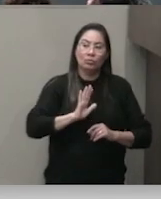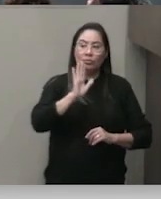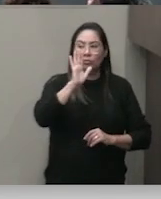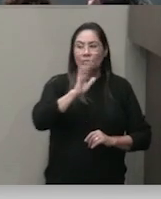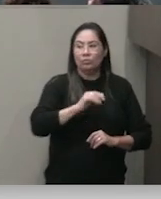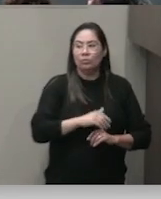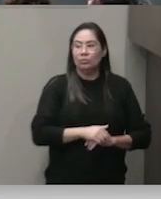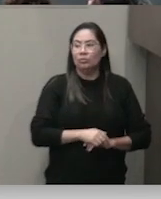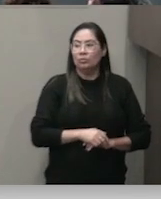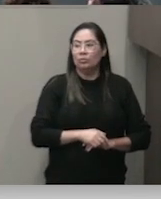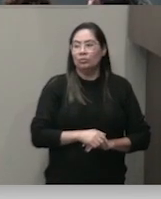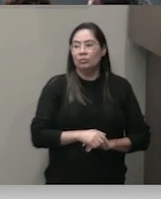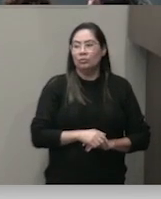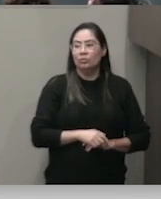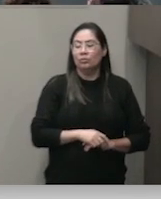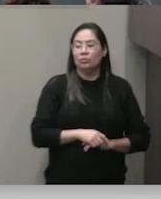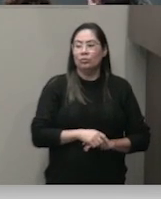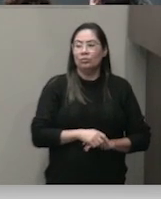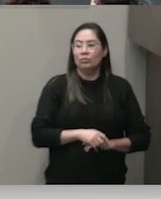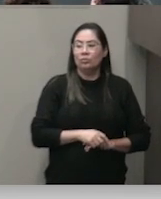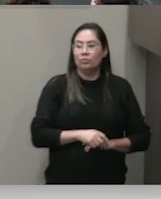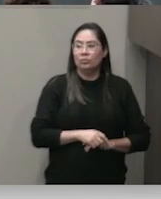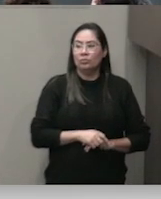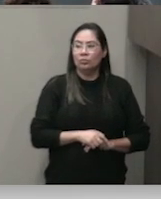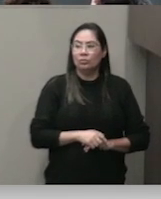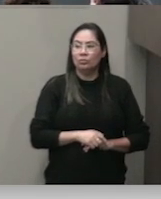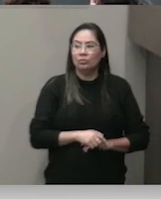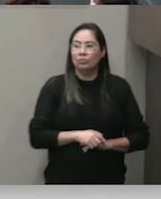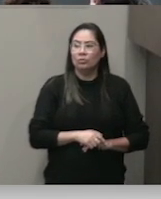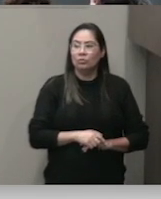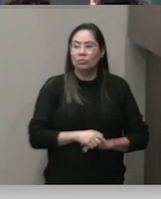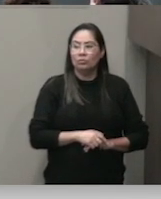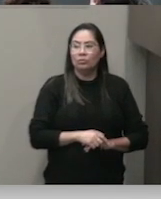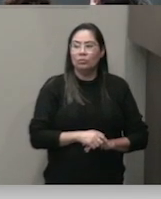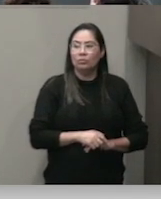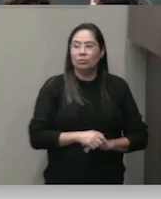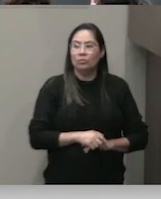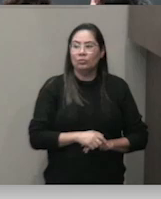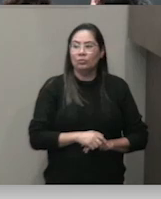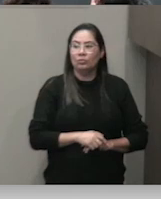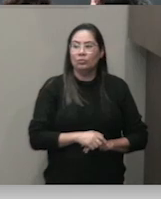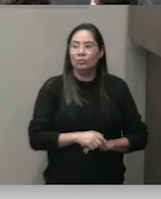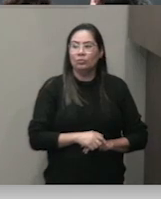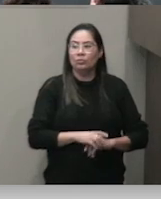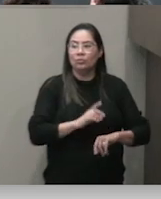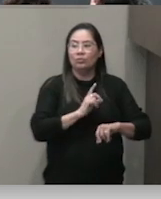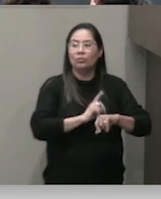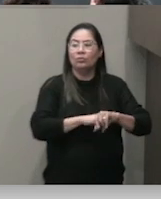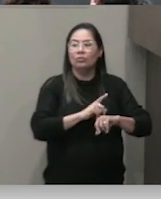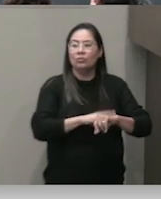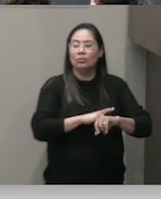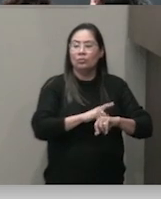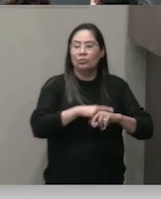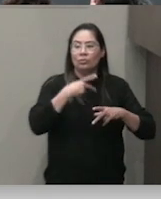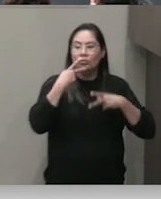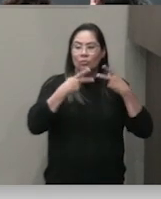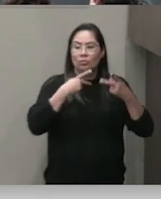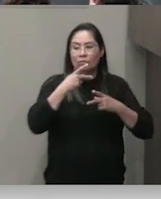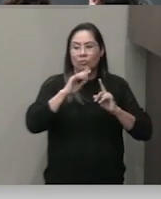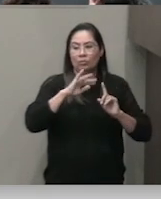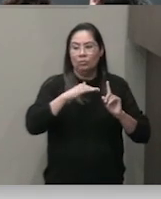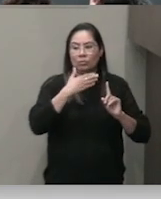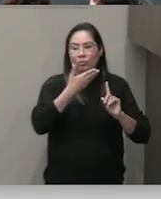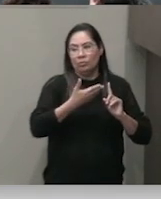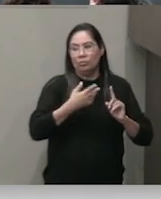ato. Obrigado, dona Sirlei. Partimos, então, senhores, para o momento do orador do grande expediente. E